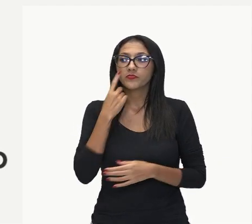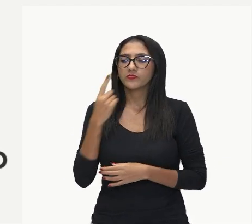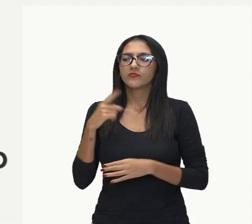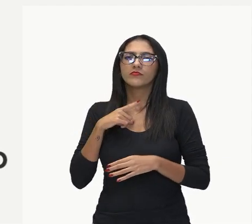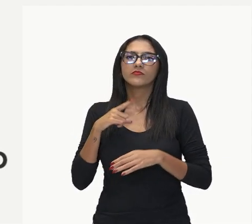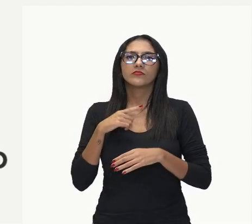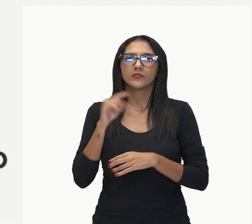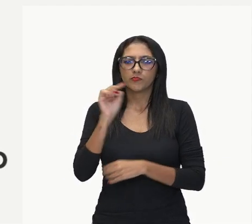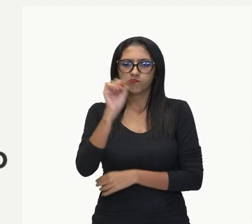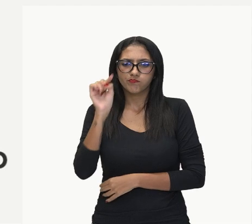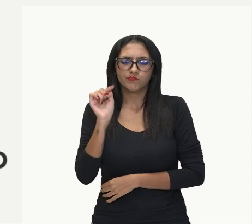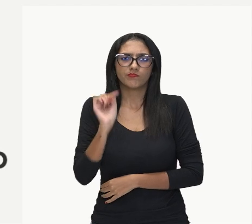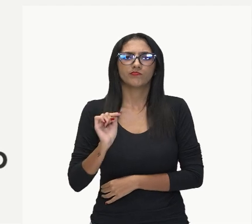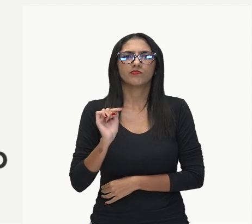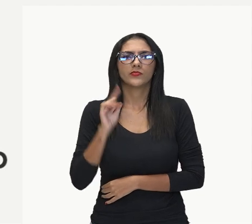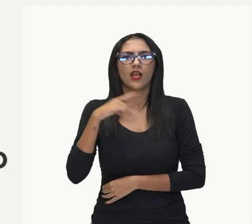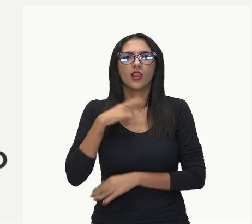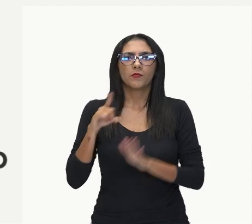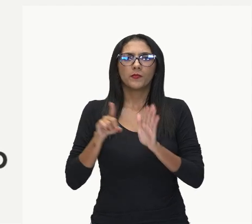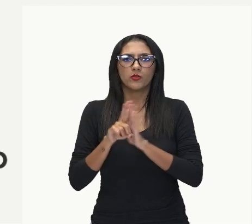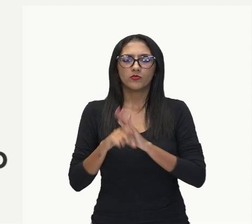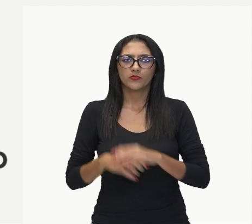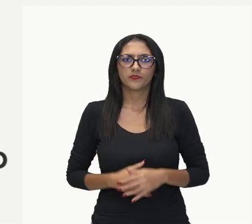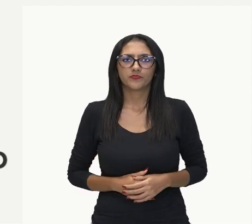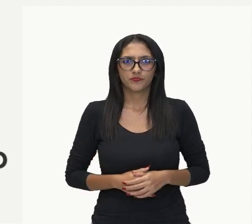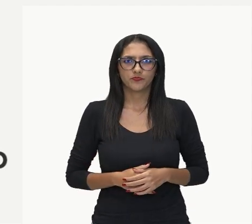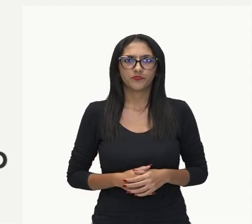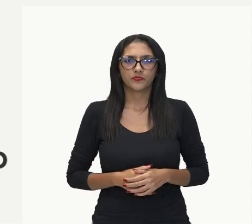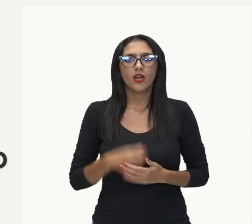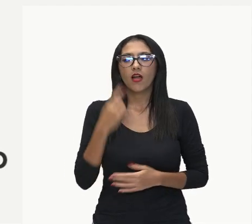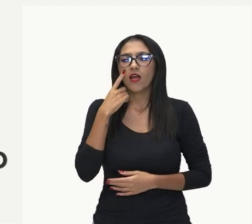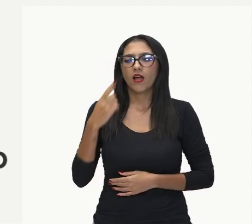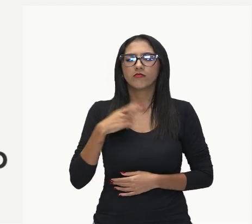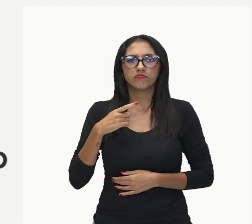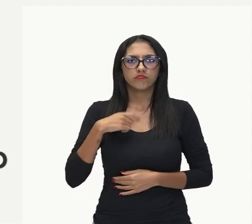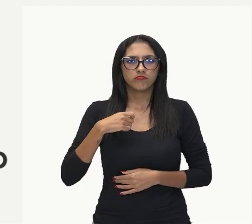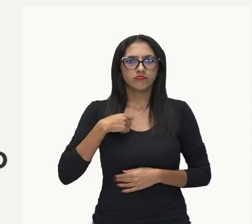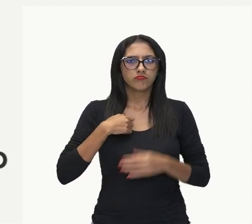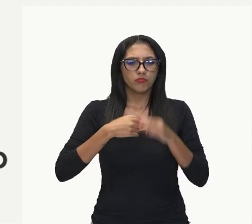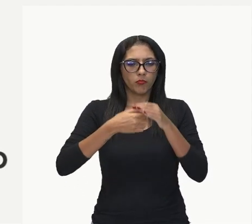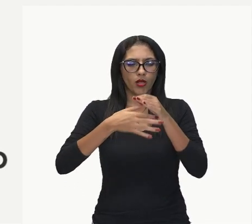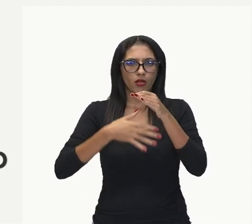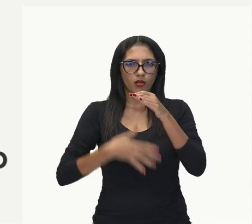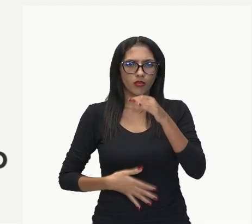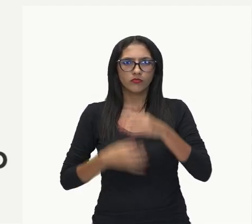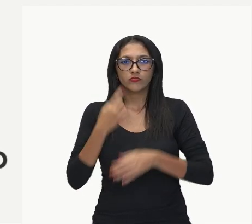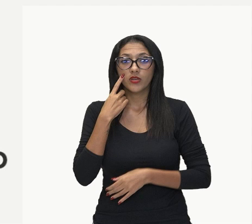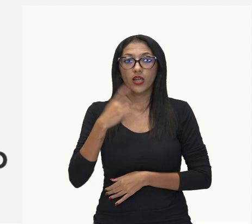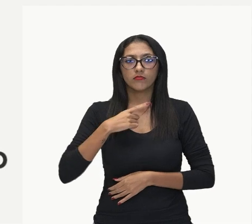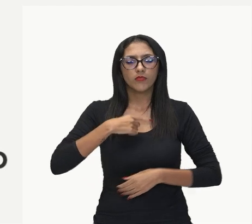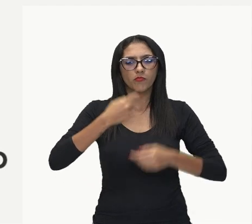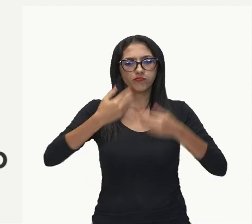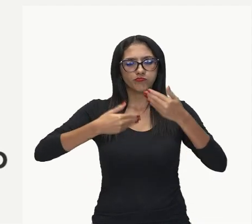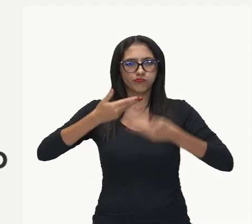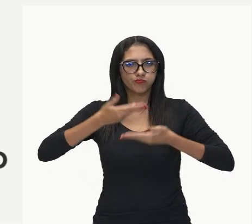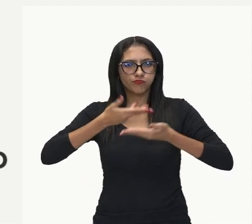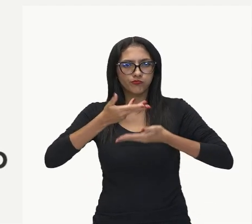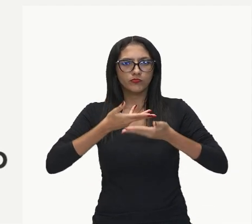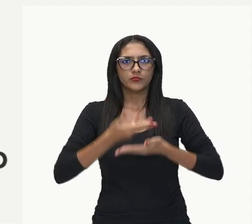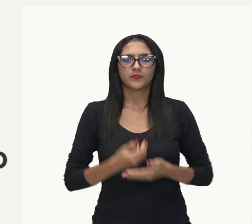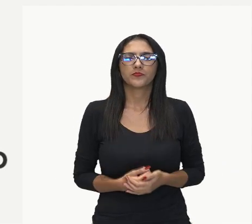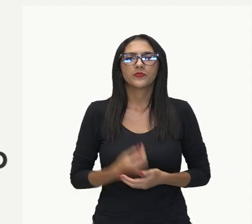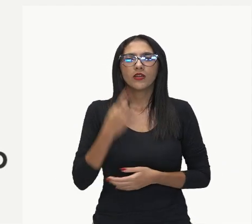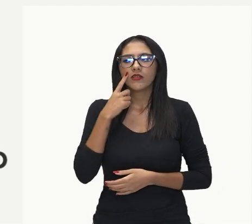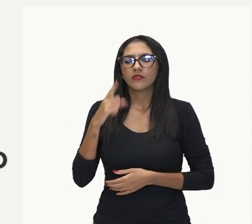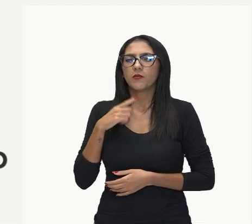interrogação também, ok? E no desenvolvimento dessa parte aqui, você observa o diálogo. Macunaíma pede